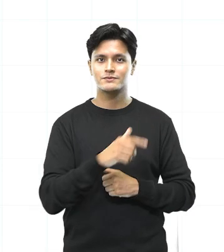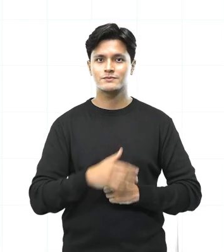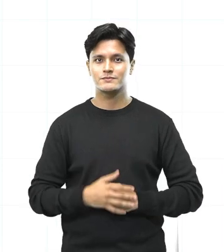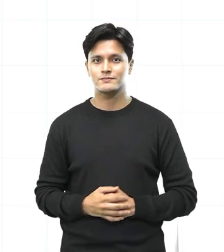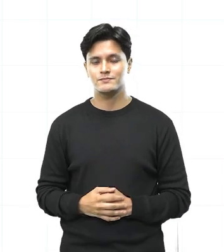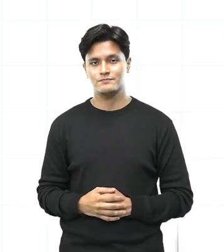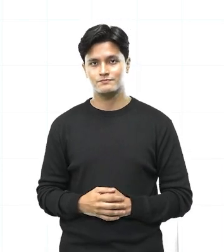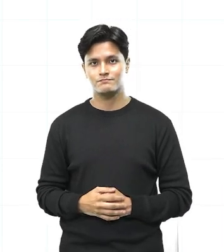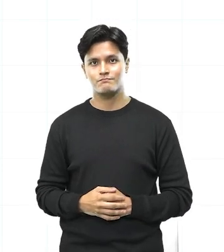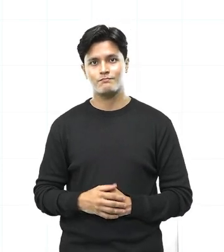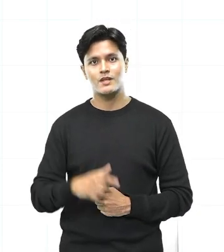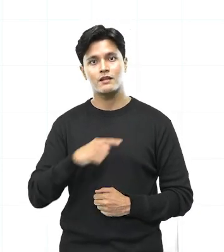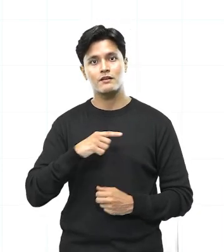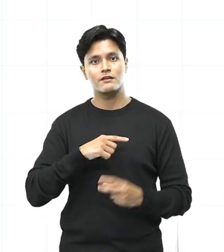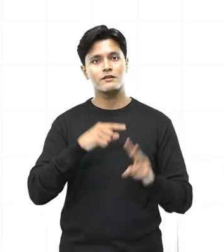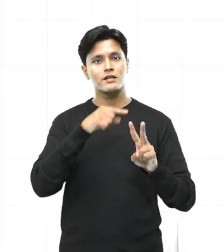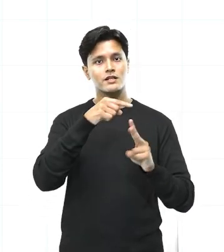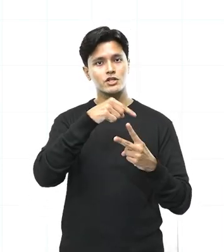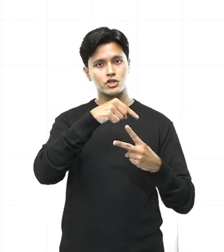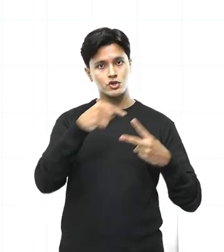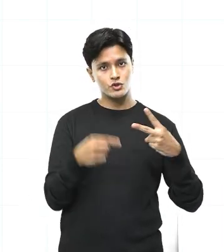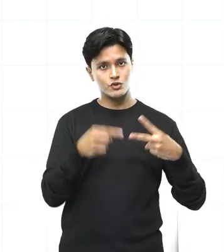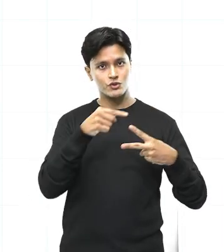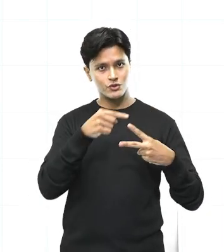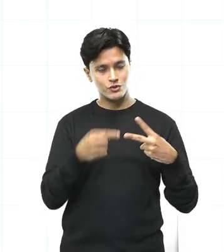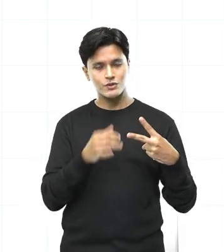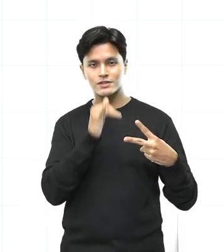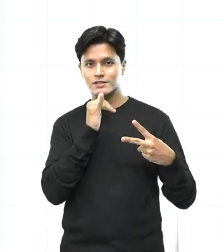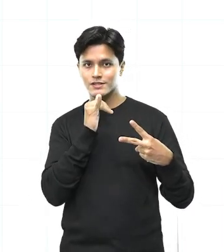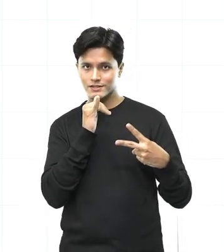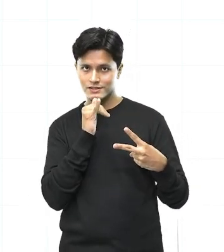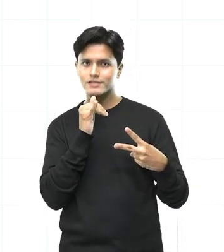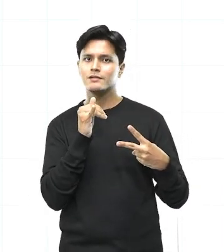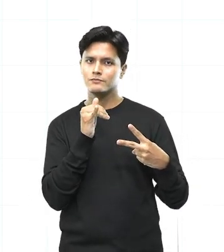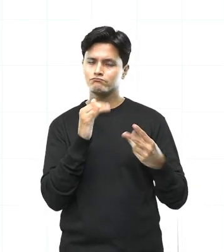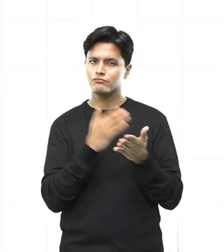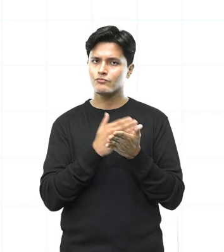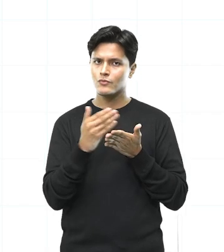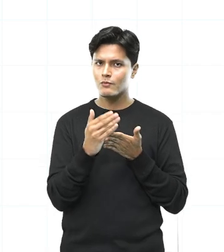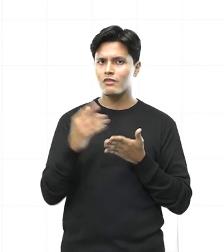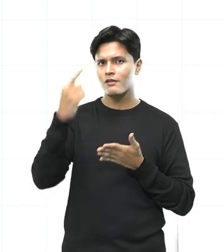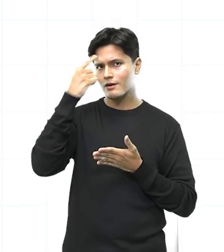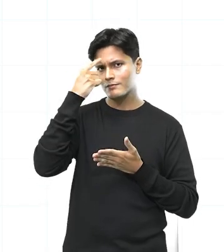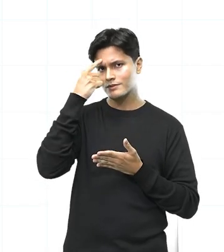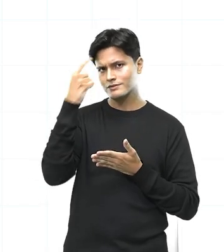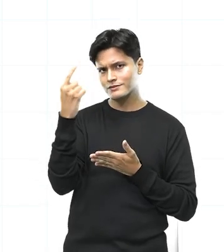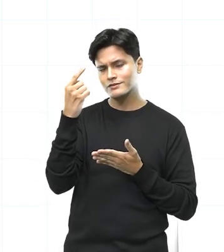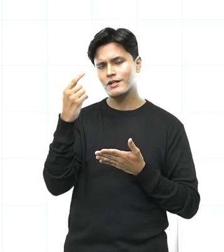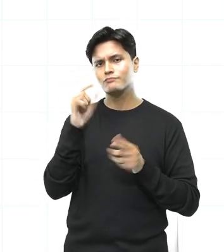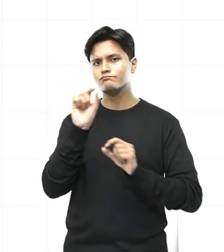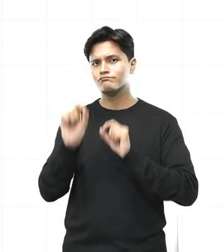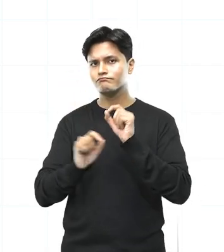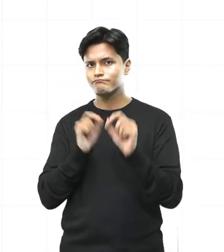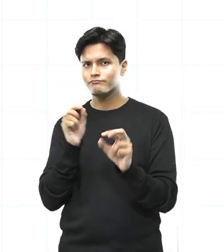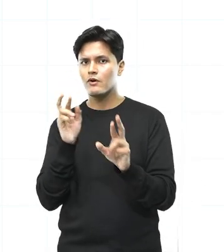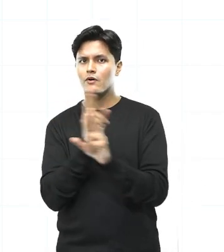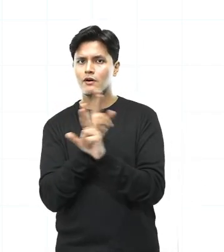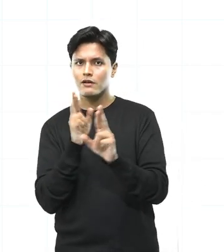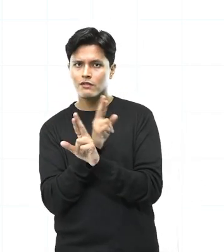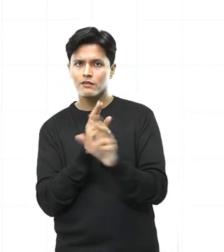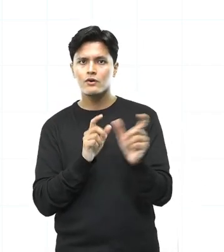Eu tenho 2 exemplos para vocês, para que a gente comece a refletir, né, sobre essa função, a relação dos